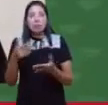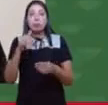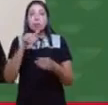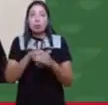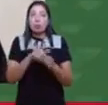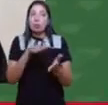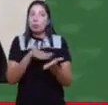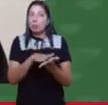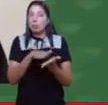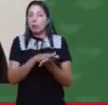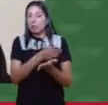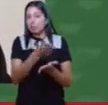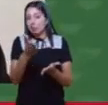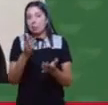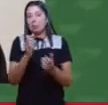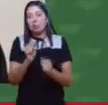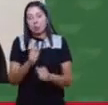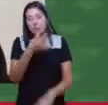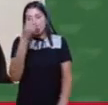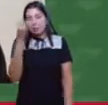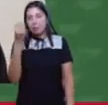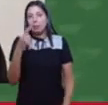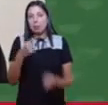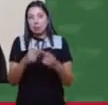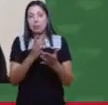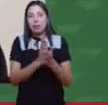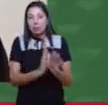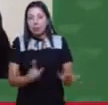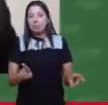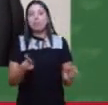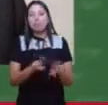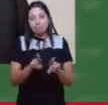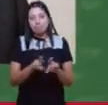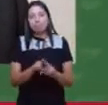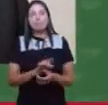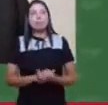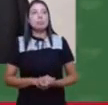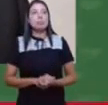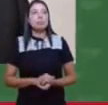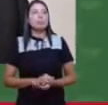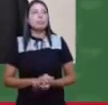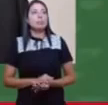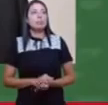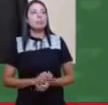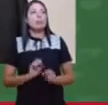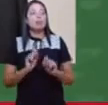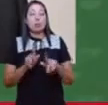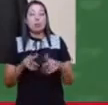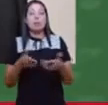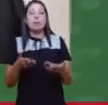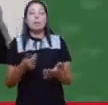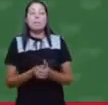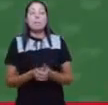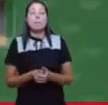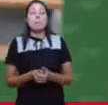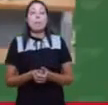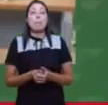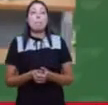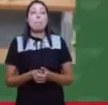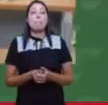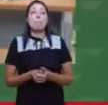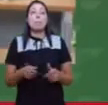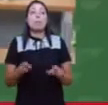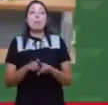voto impresso, vocês podem esquecer que nós vamos derrotar também. Tudo bem, Arlindo.